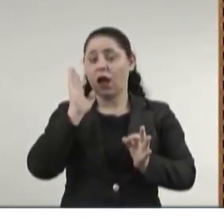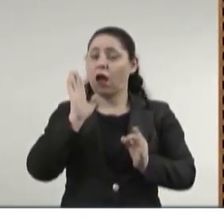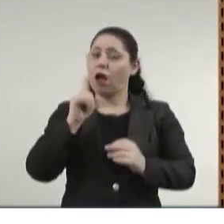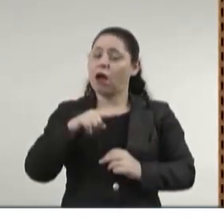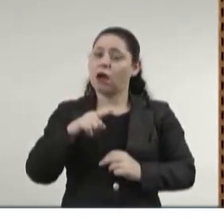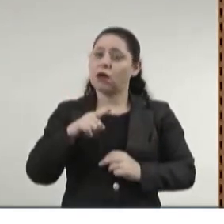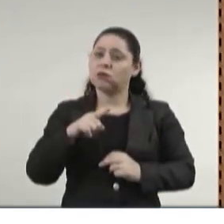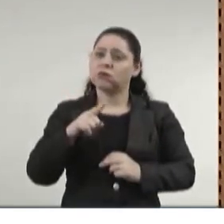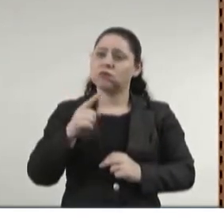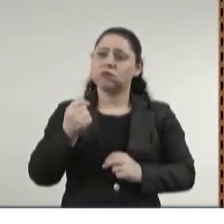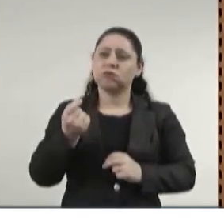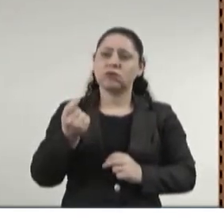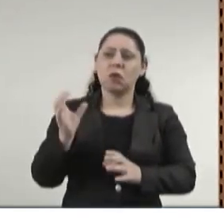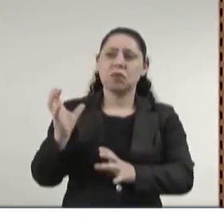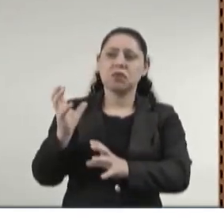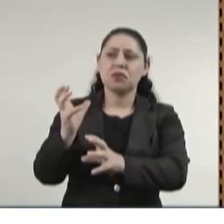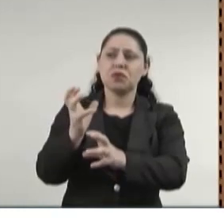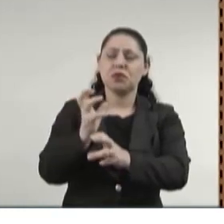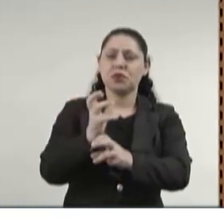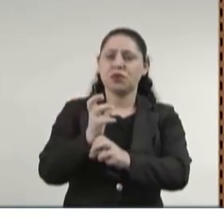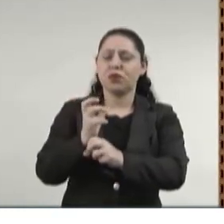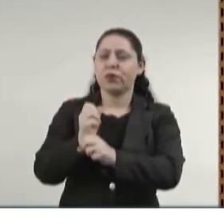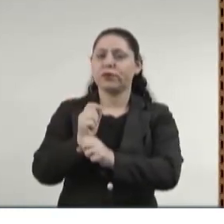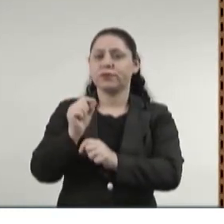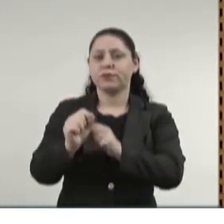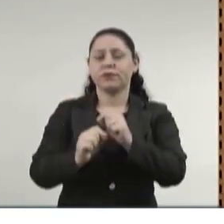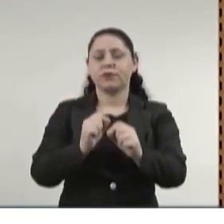ele é mantido